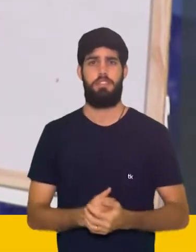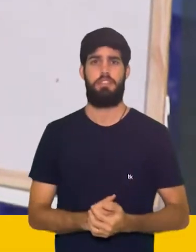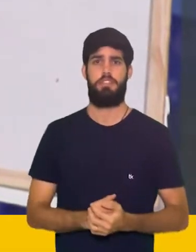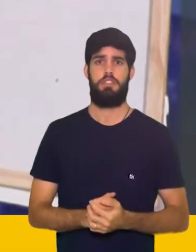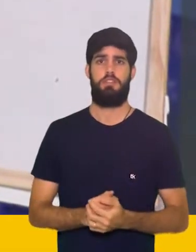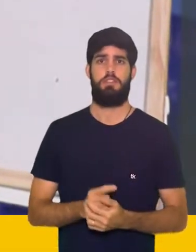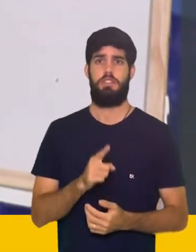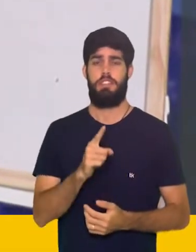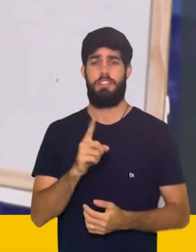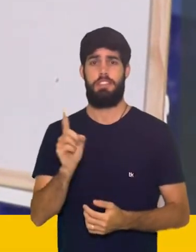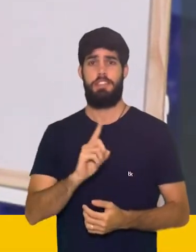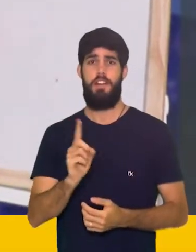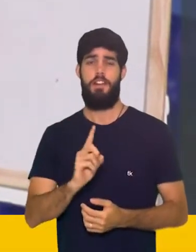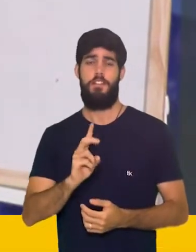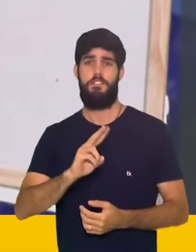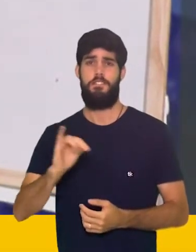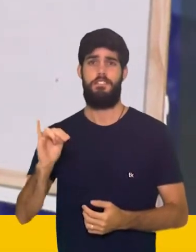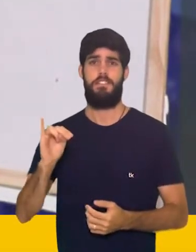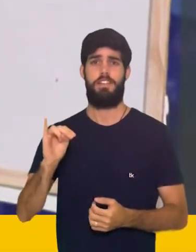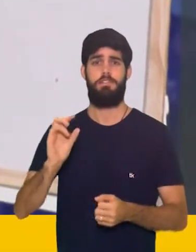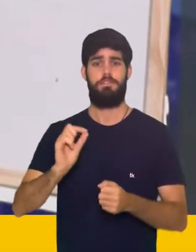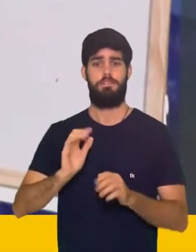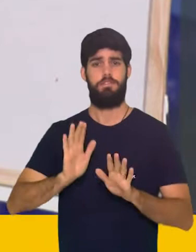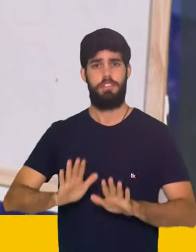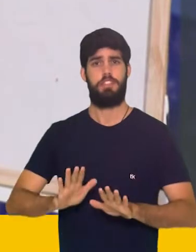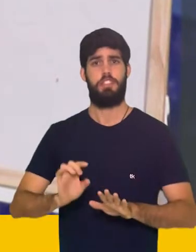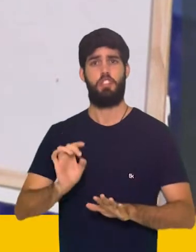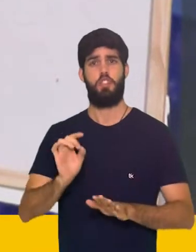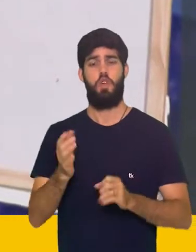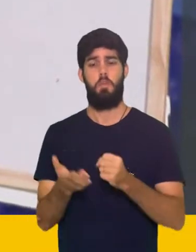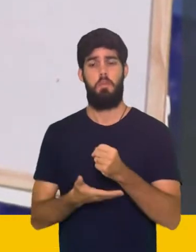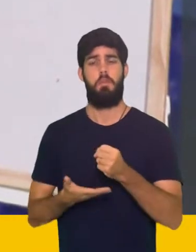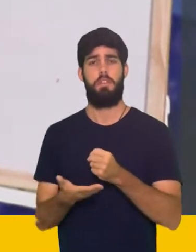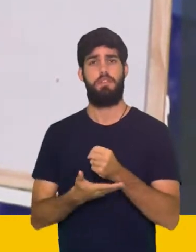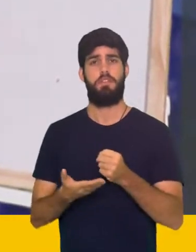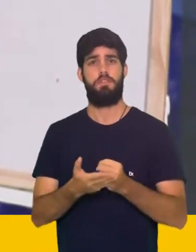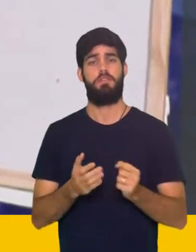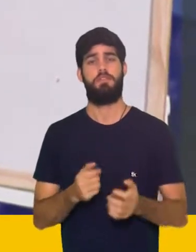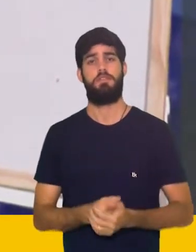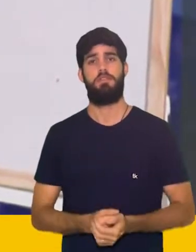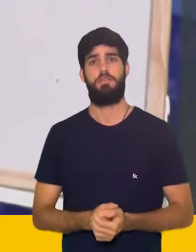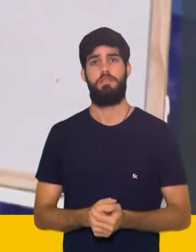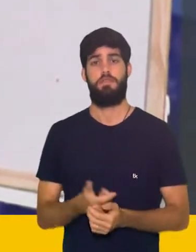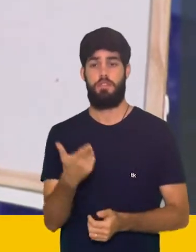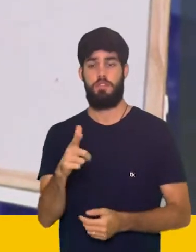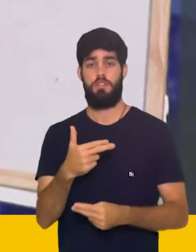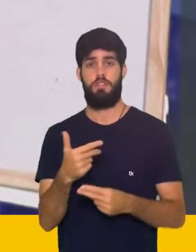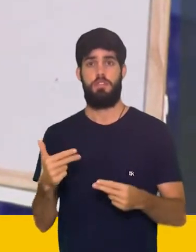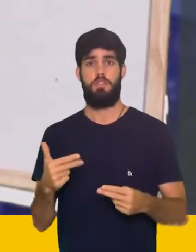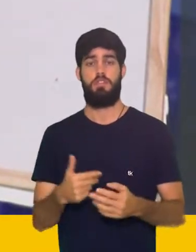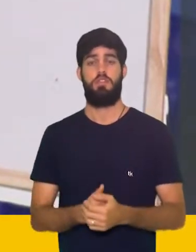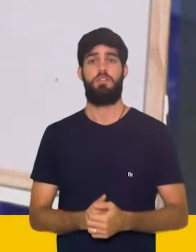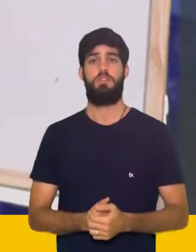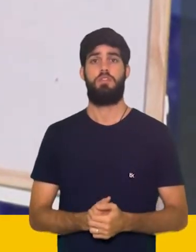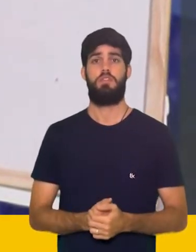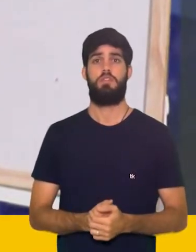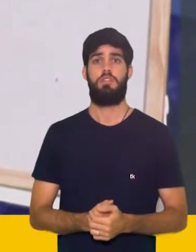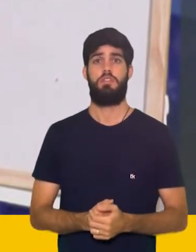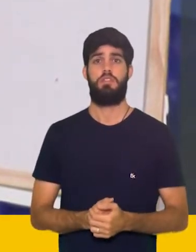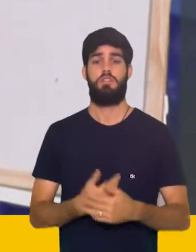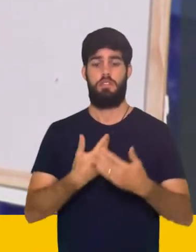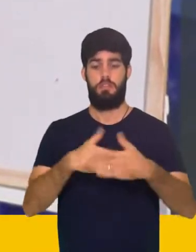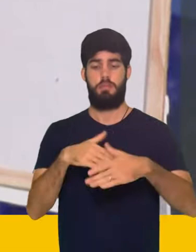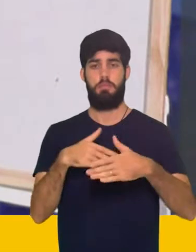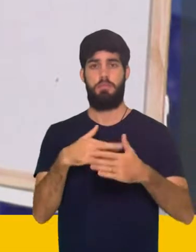ficar somente no básico, porque o básico todo mundo vai saber fazer. Outra coisa, a prova de